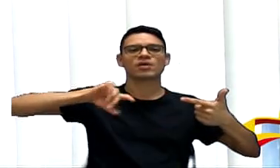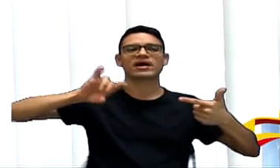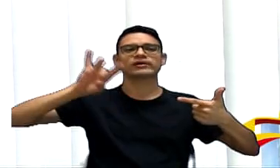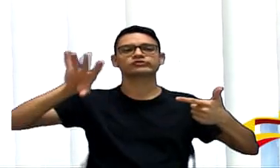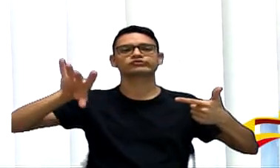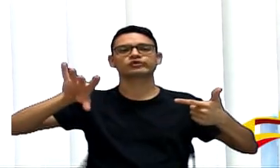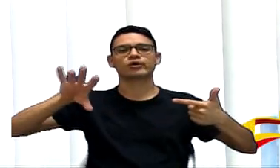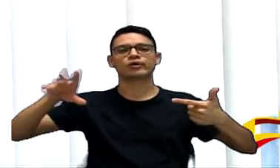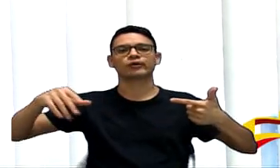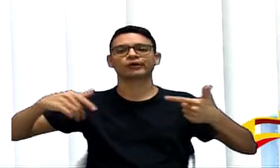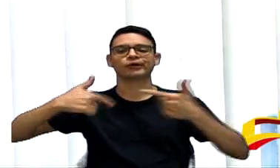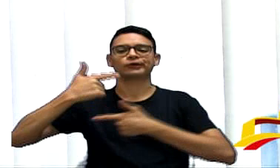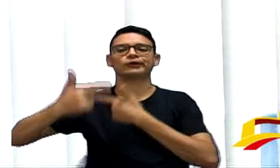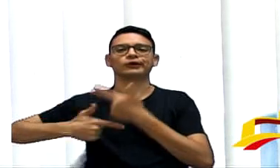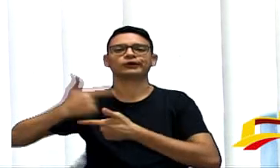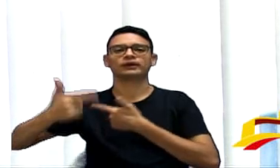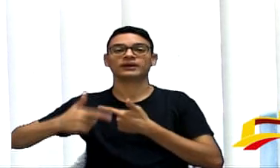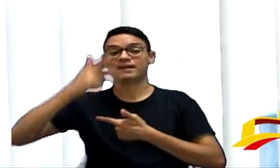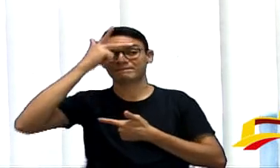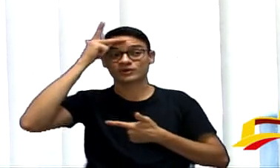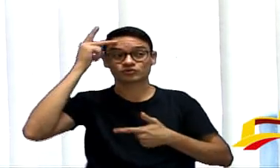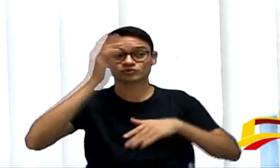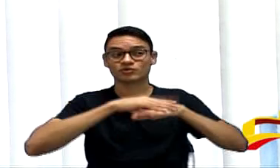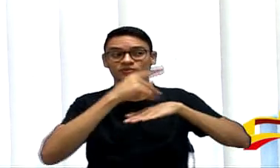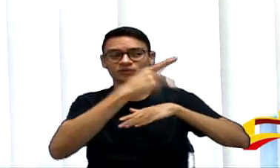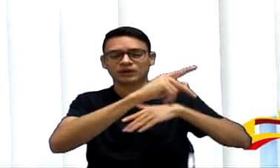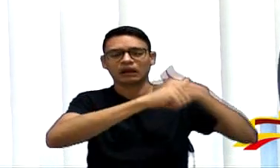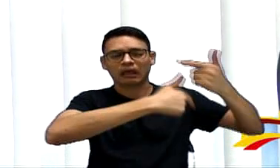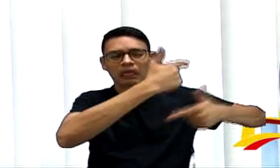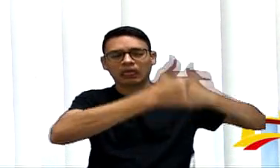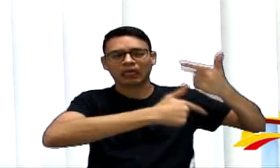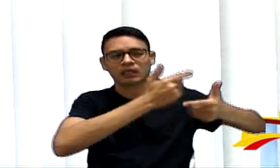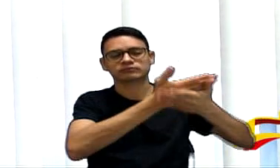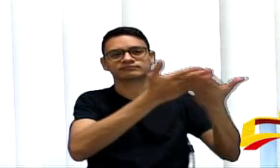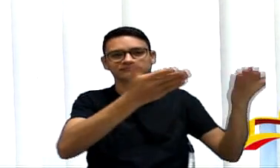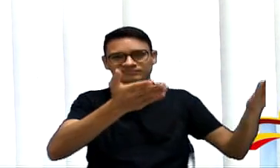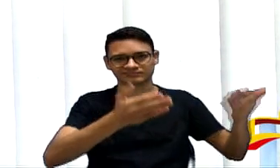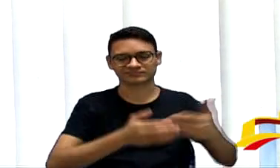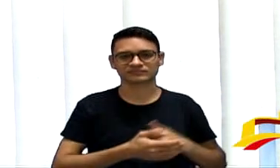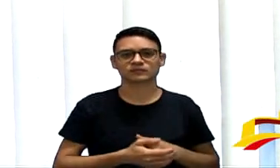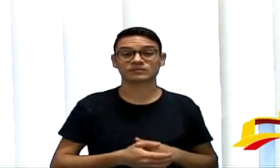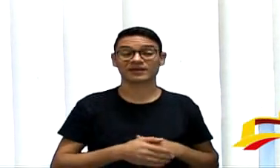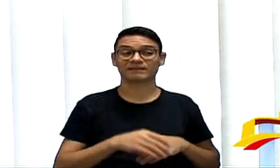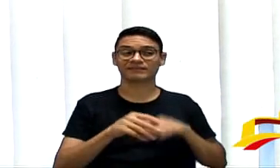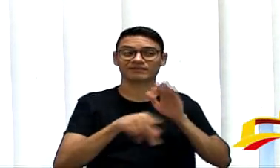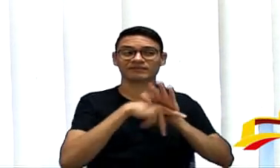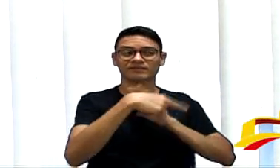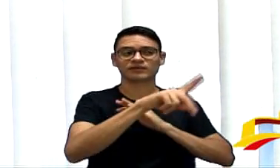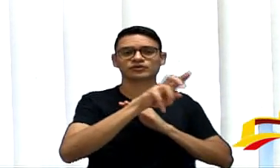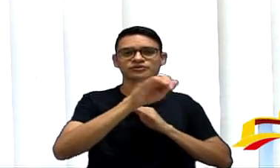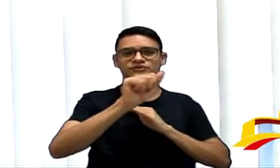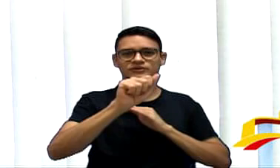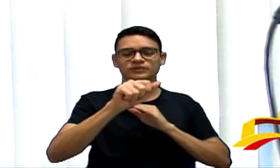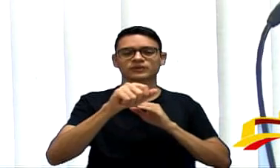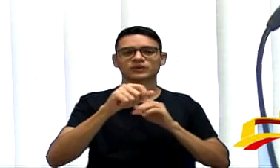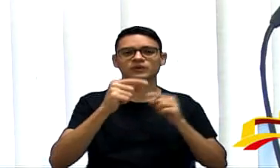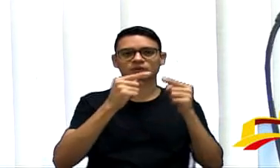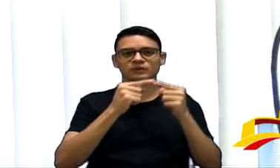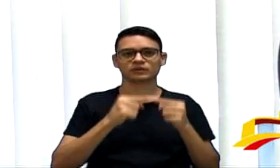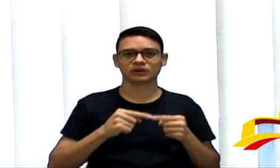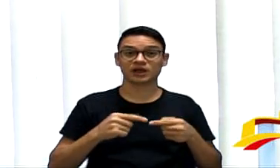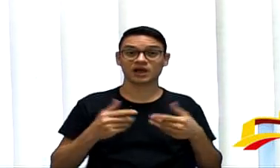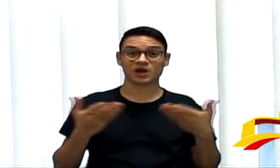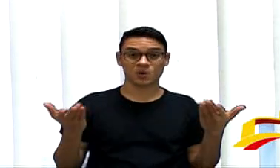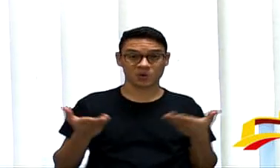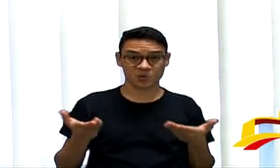trabalhadora, que houve várias lutas para que nós, hoje, né, tenhamos aí 8 horas de trabalho. Há toda uma